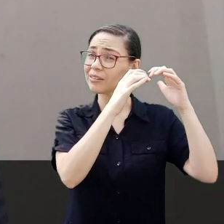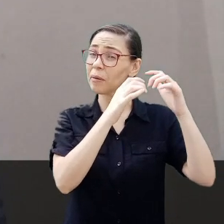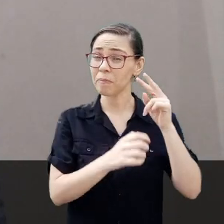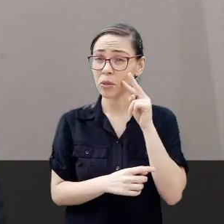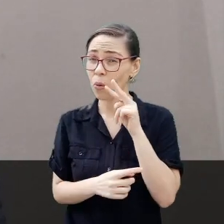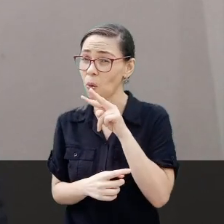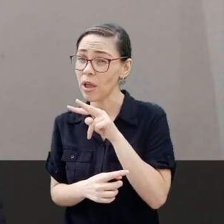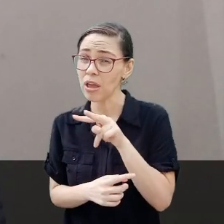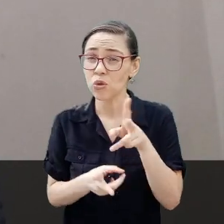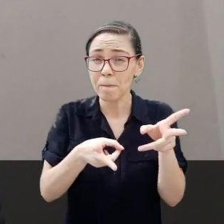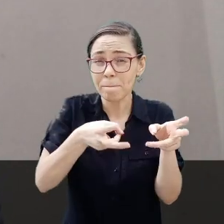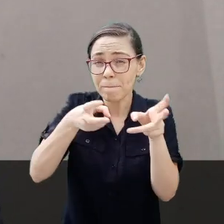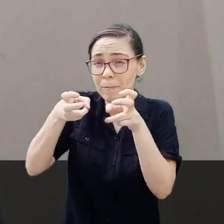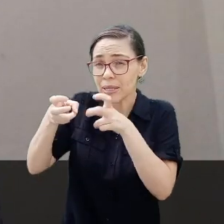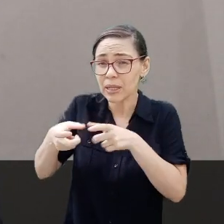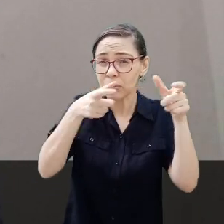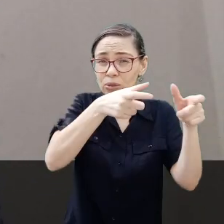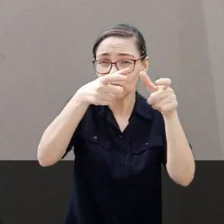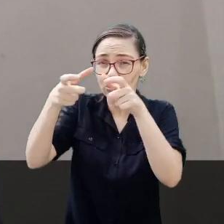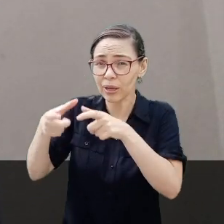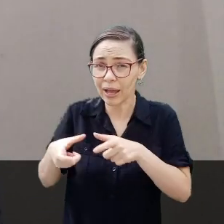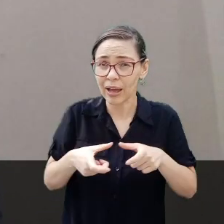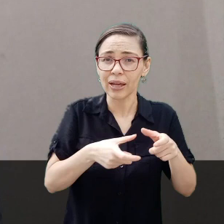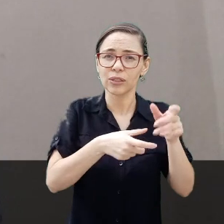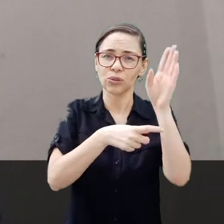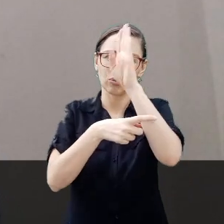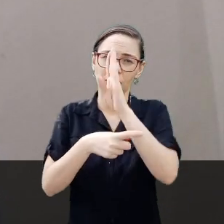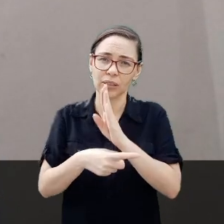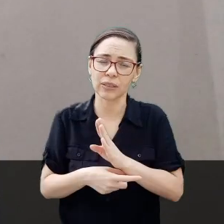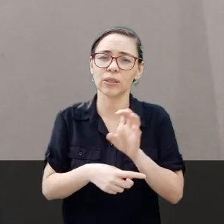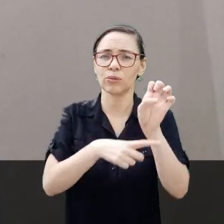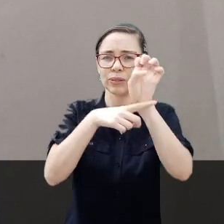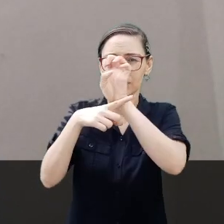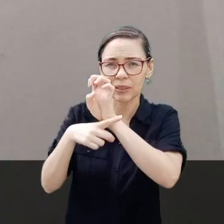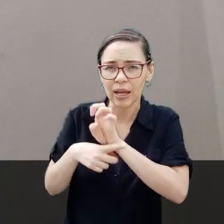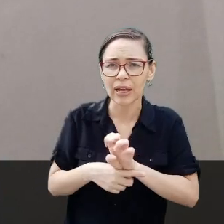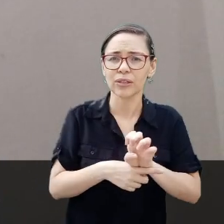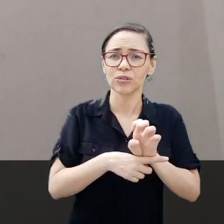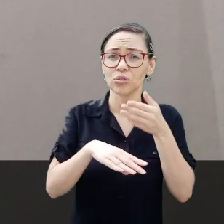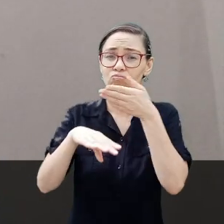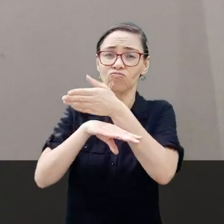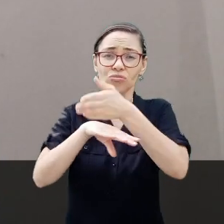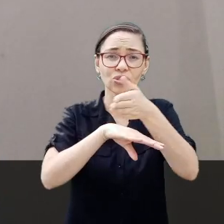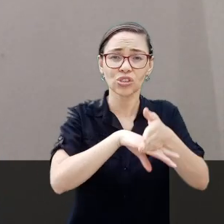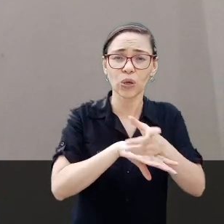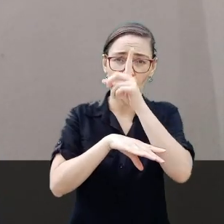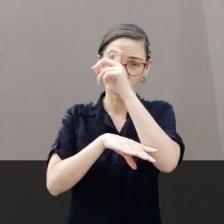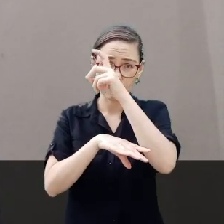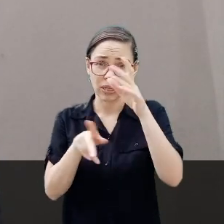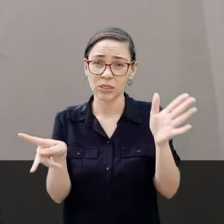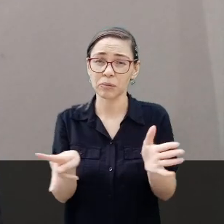algumas inspeções, então participando aí das inspeções nacionais, tanto em comunidades terapêuticas quanto em hospitais psiquiátricos,